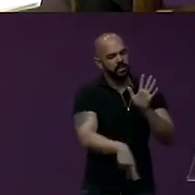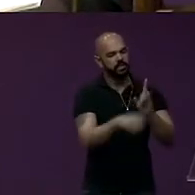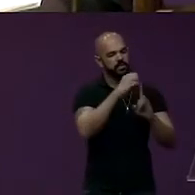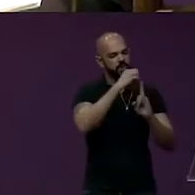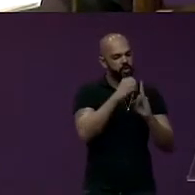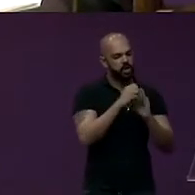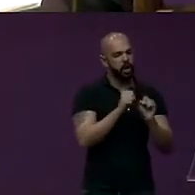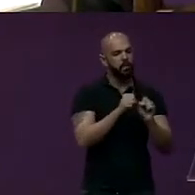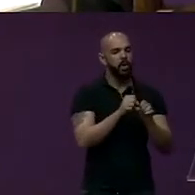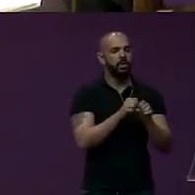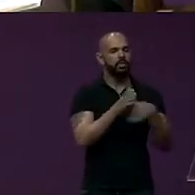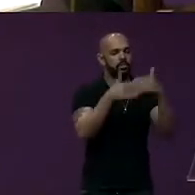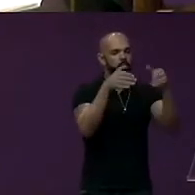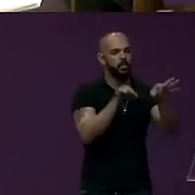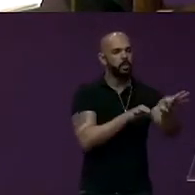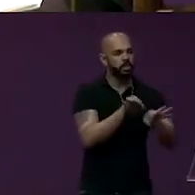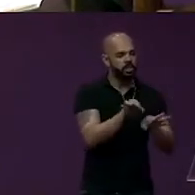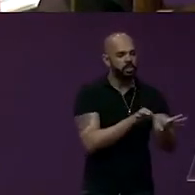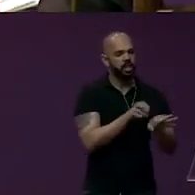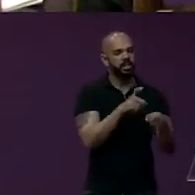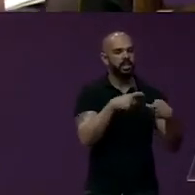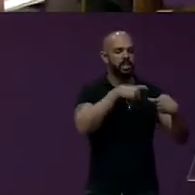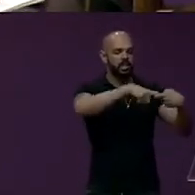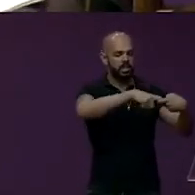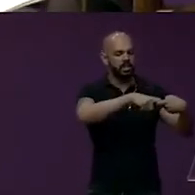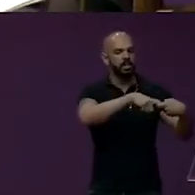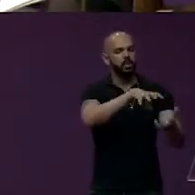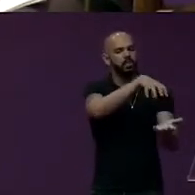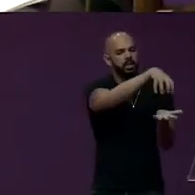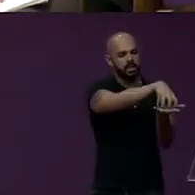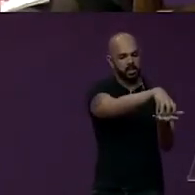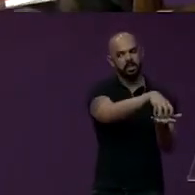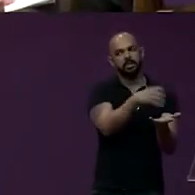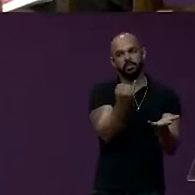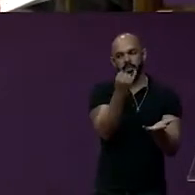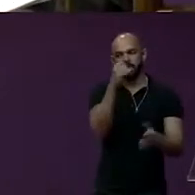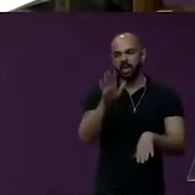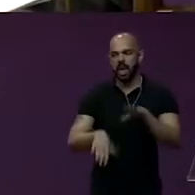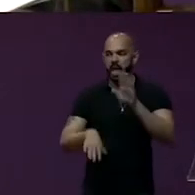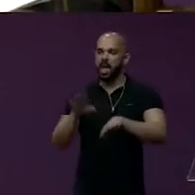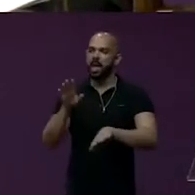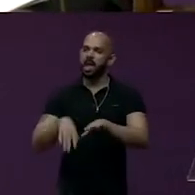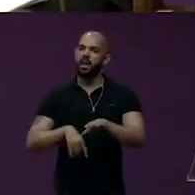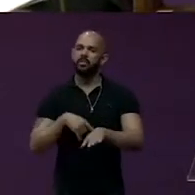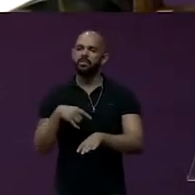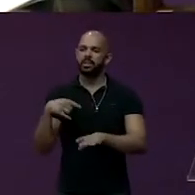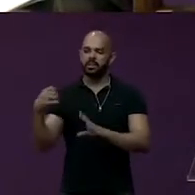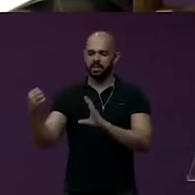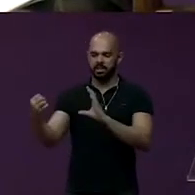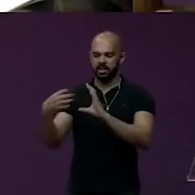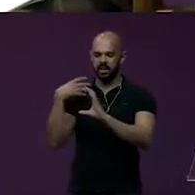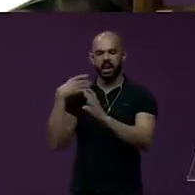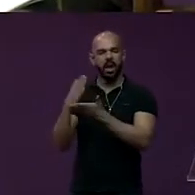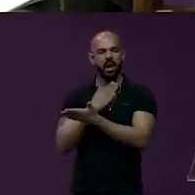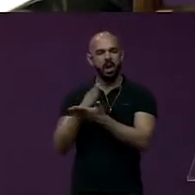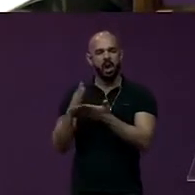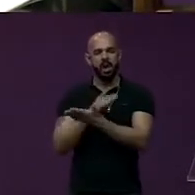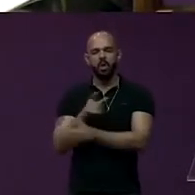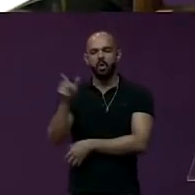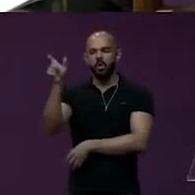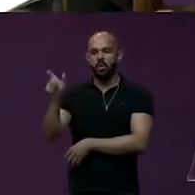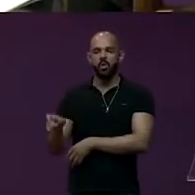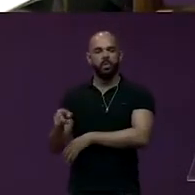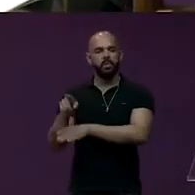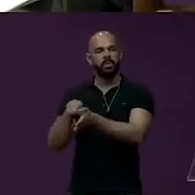possam desenvolver alguns projetos, sempre na relação com as suas unidades. Isso é muito importante. De vez em quando eu recebo alguns pesquisadores, de